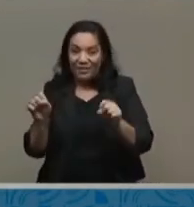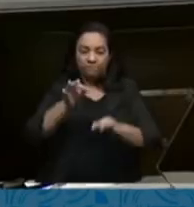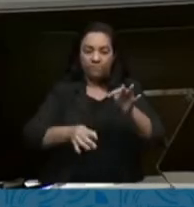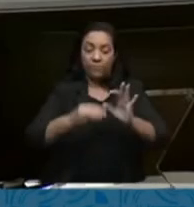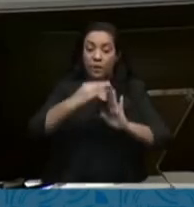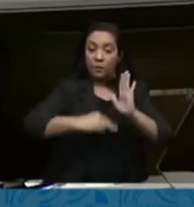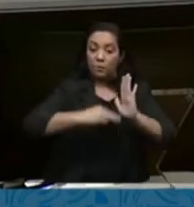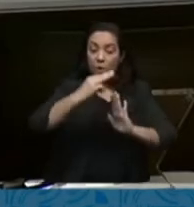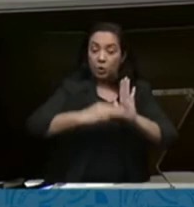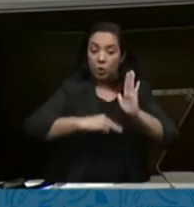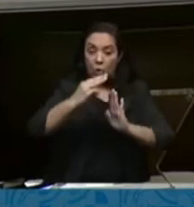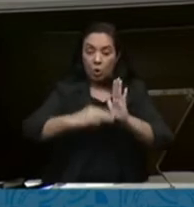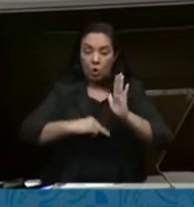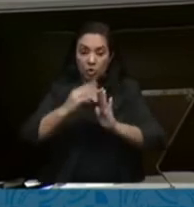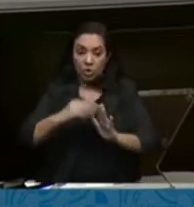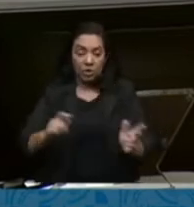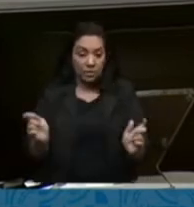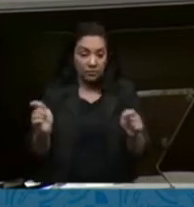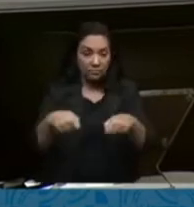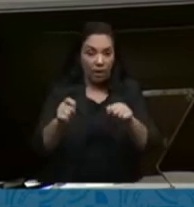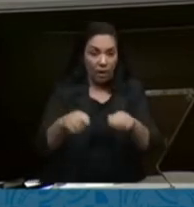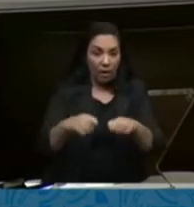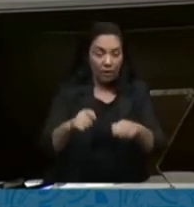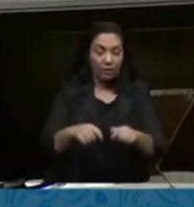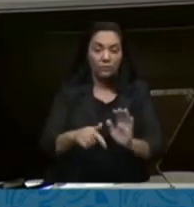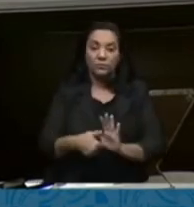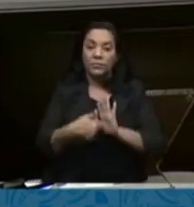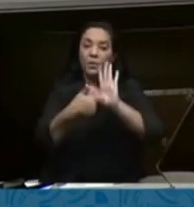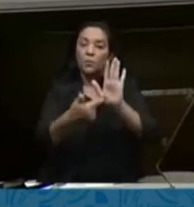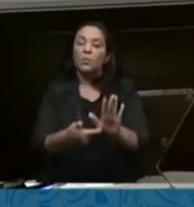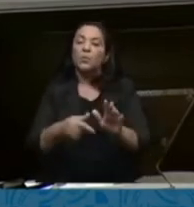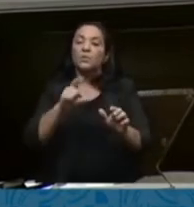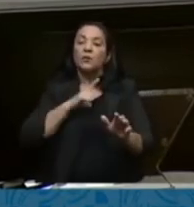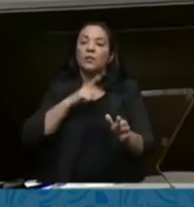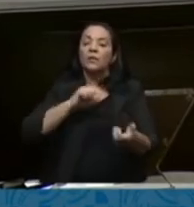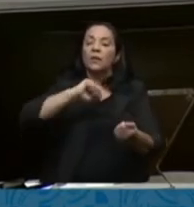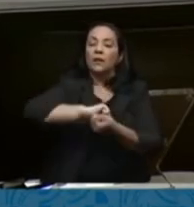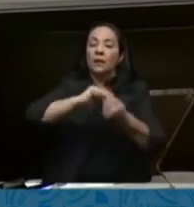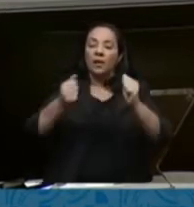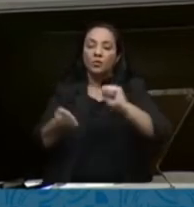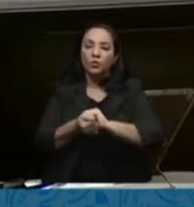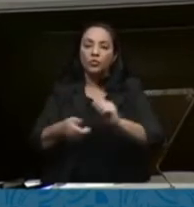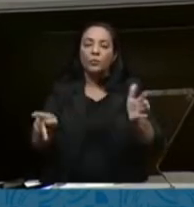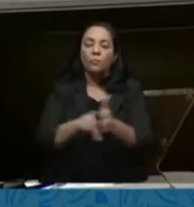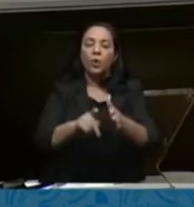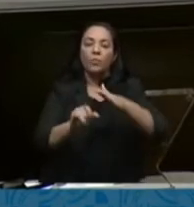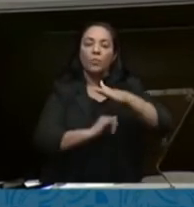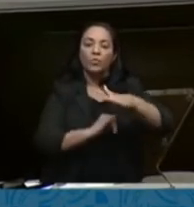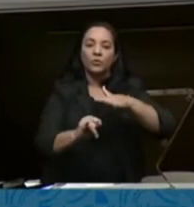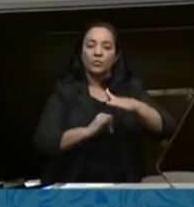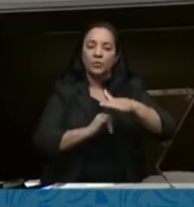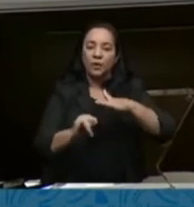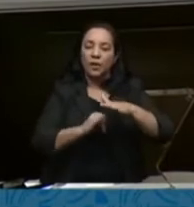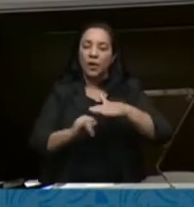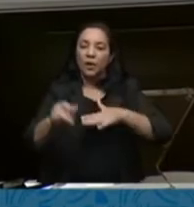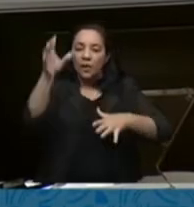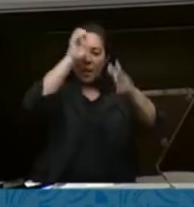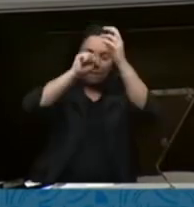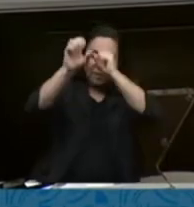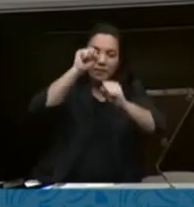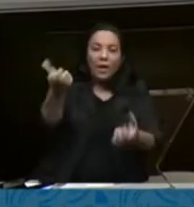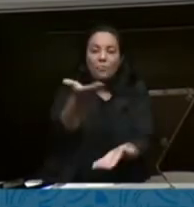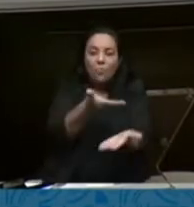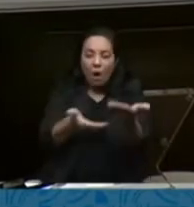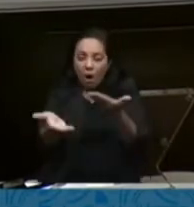STJ a presidente do Supremo Tribunal Federal Ministra Rosa Weber pontuou que essas discussões têm impacto direto